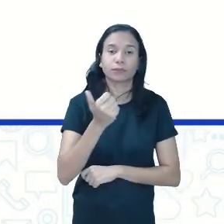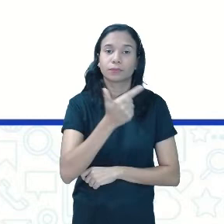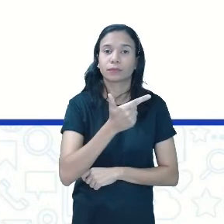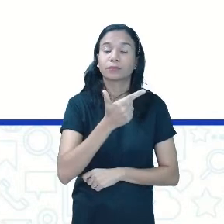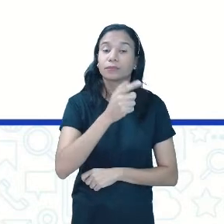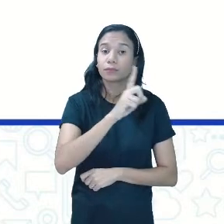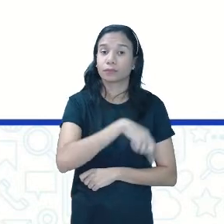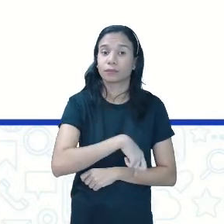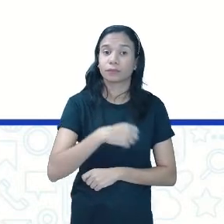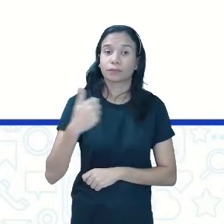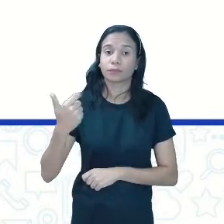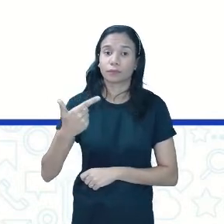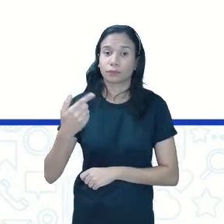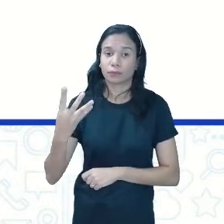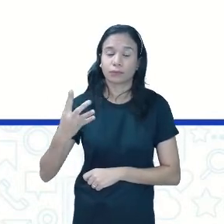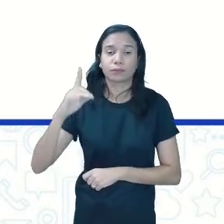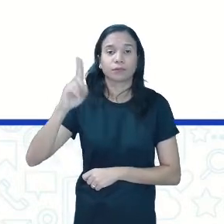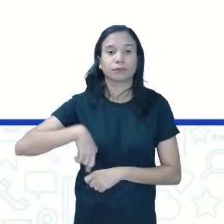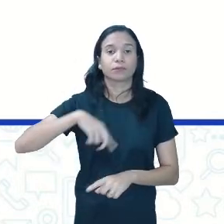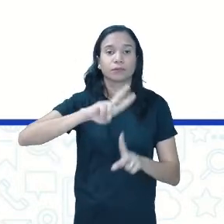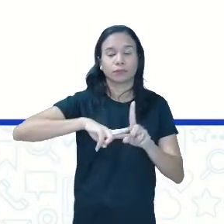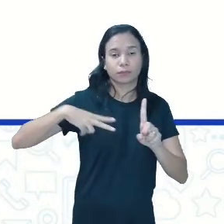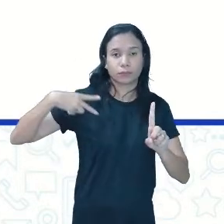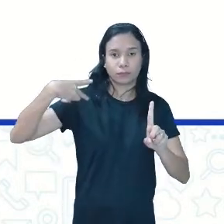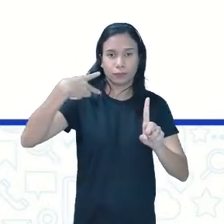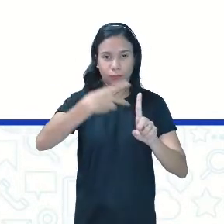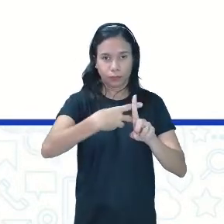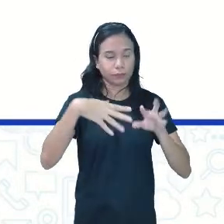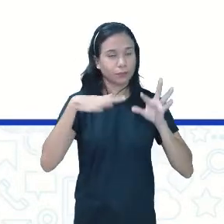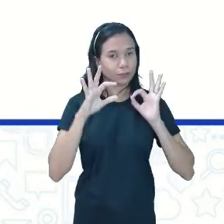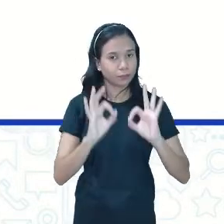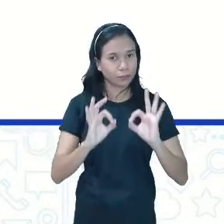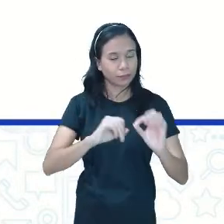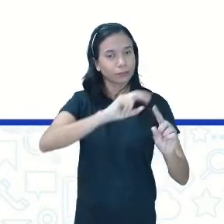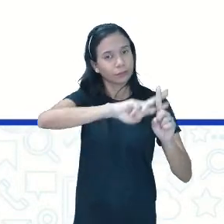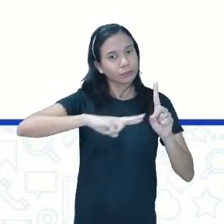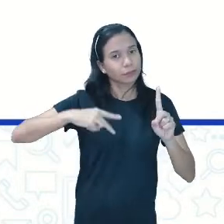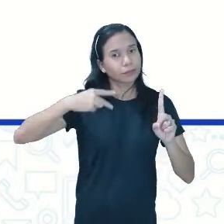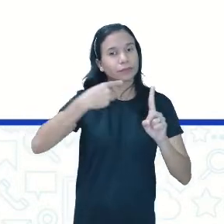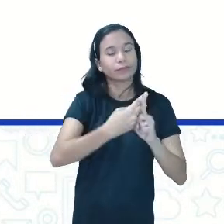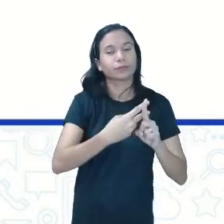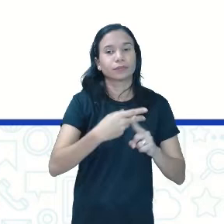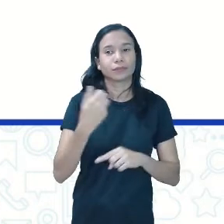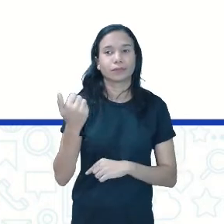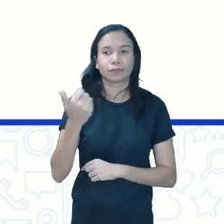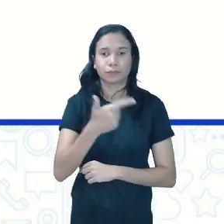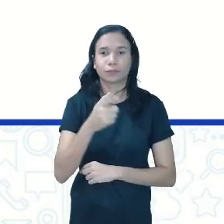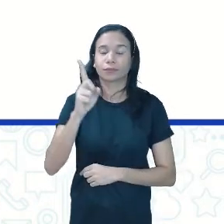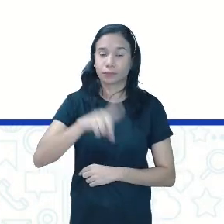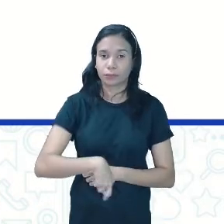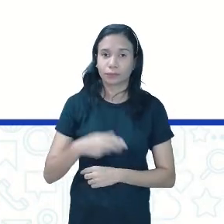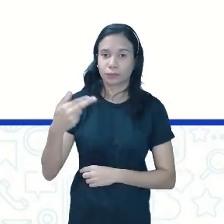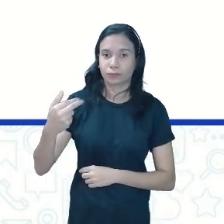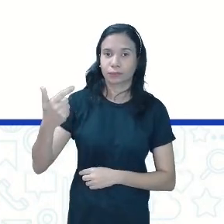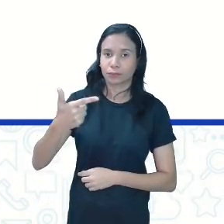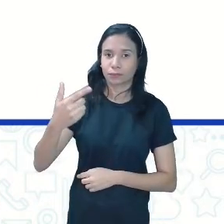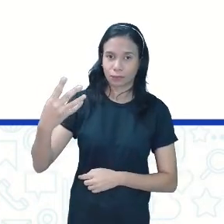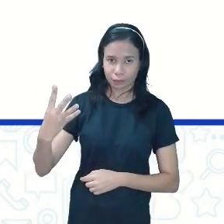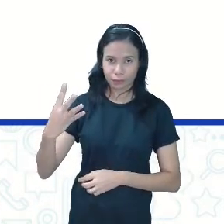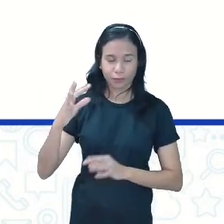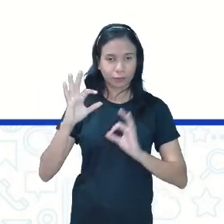12 para 24, isso aqui é o dobro, tá? O dobro de 12 é igual